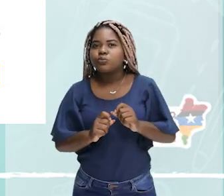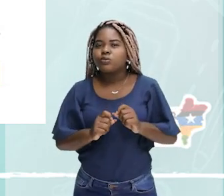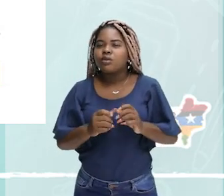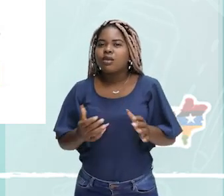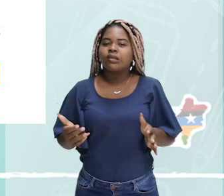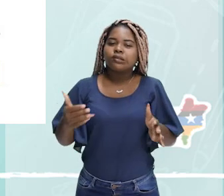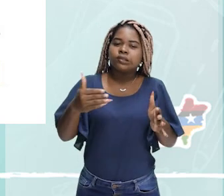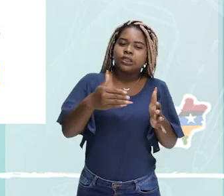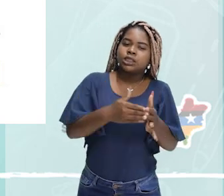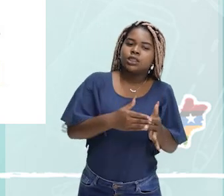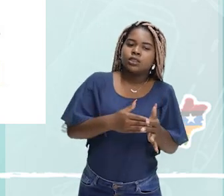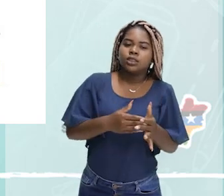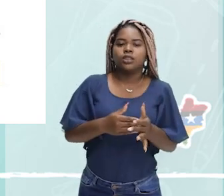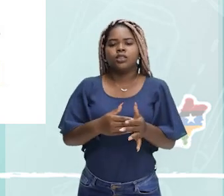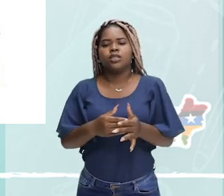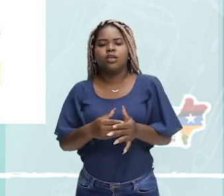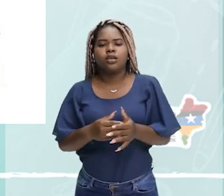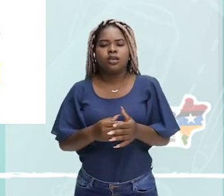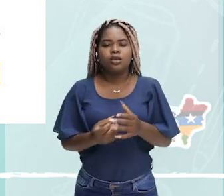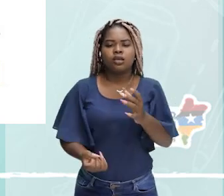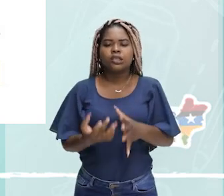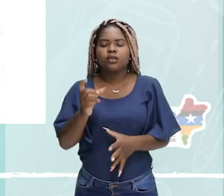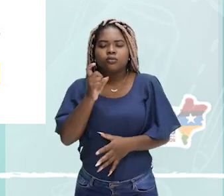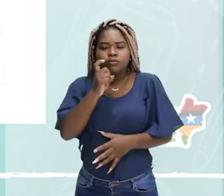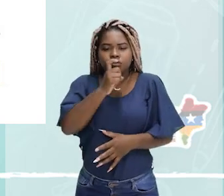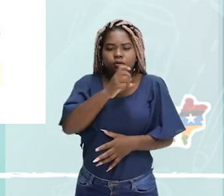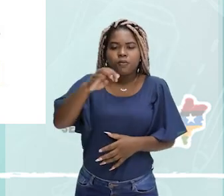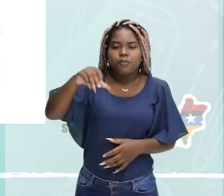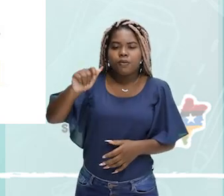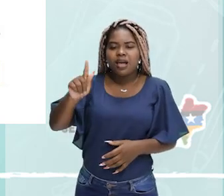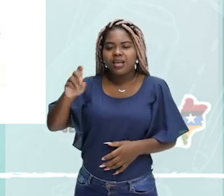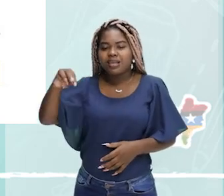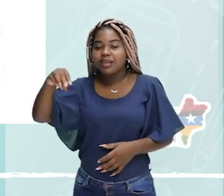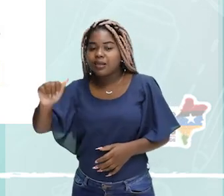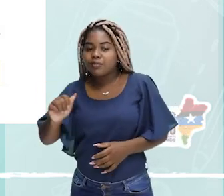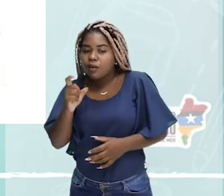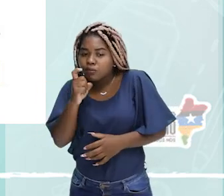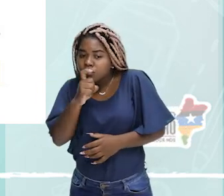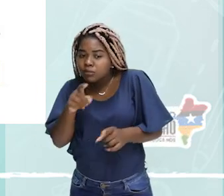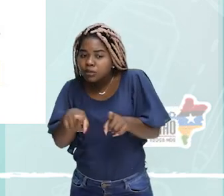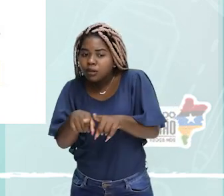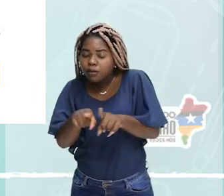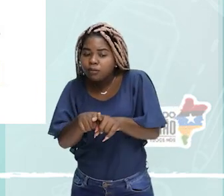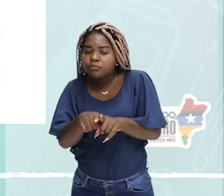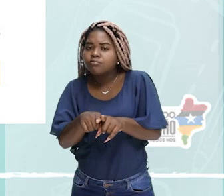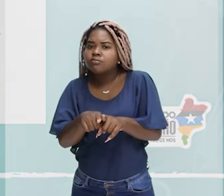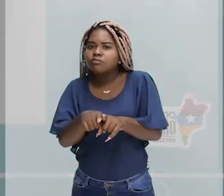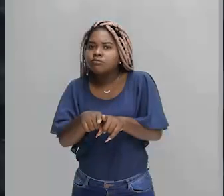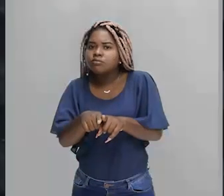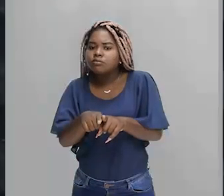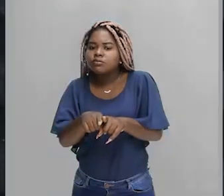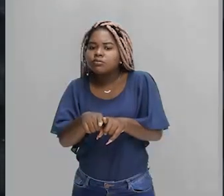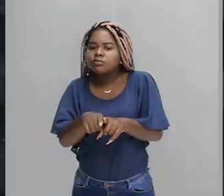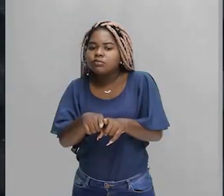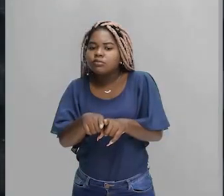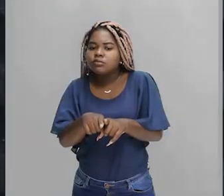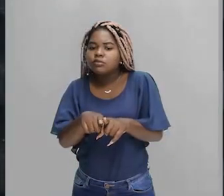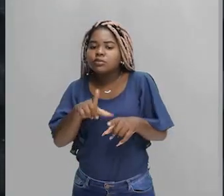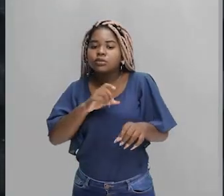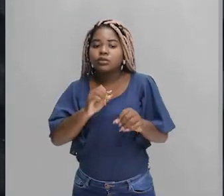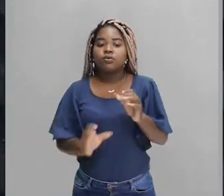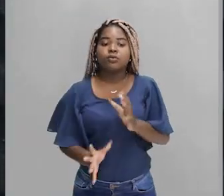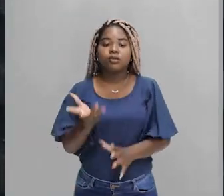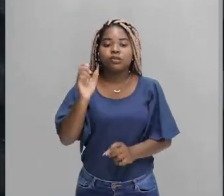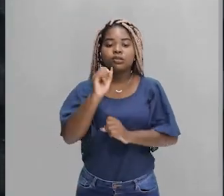estado incandescente se resfriando, o magma vai se resfriar. Então, nós vamos ter, por consequência, no escudo cristalino, uma grande composição